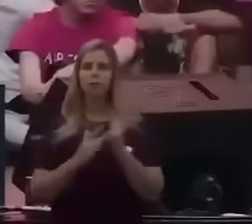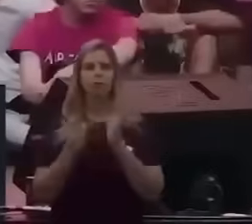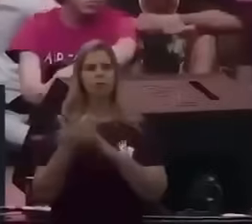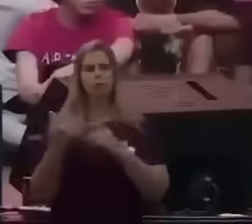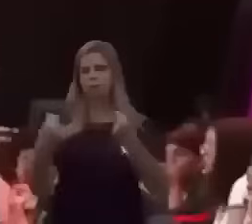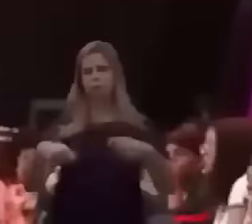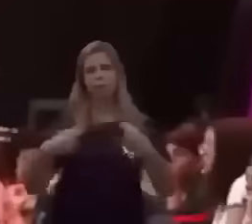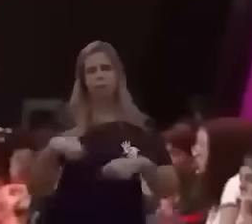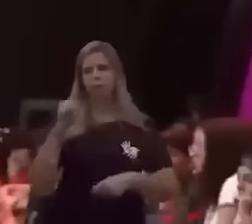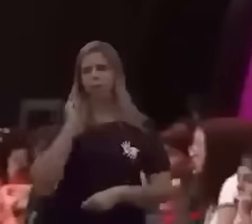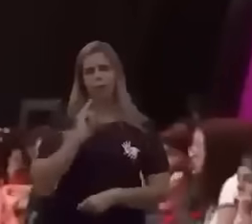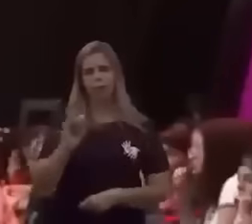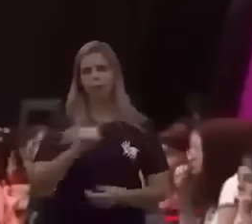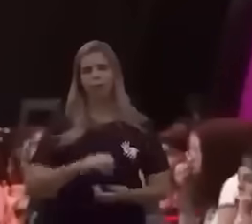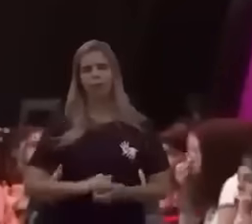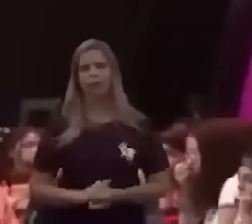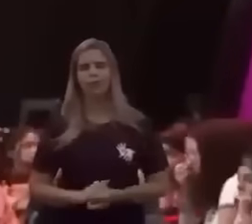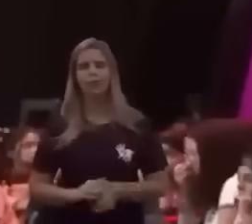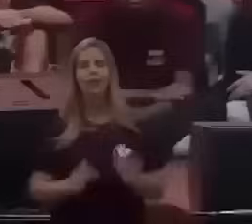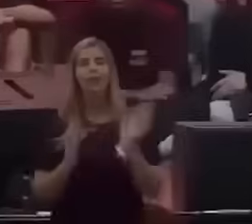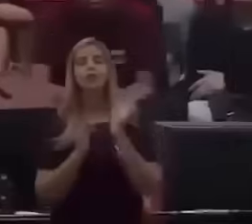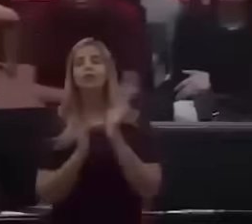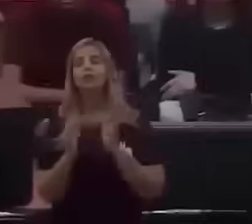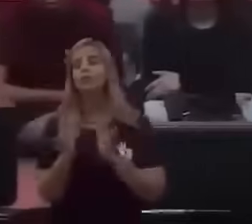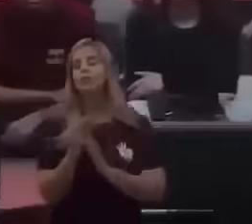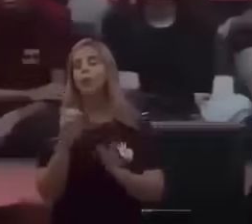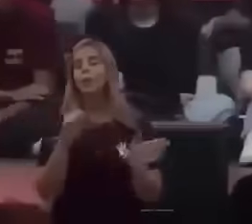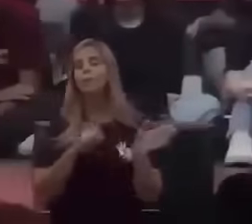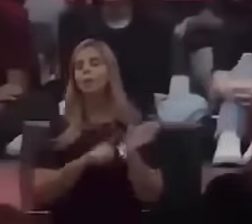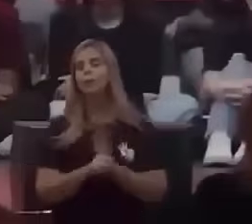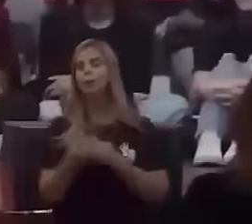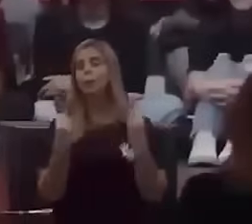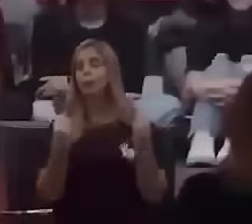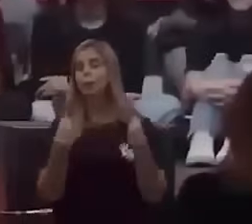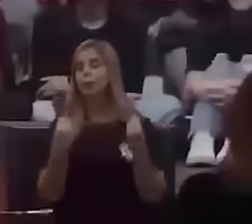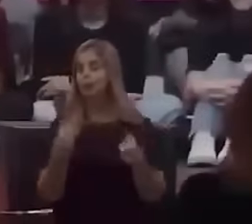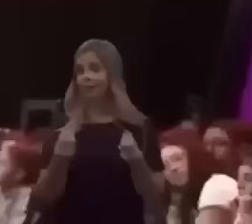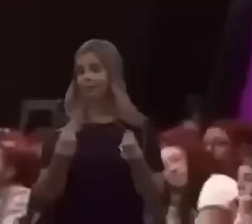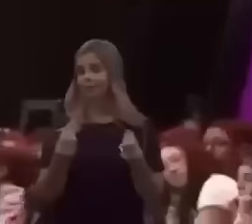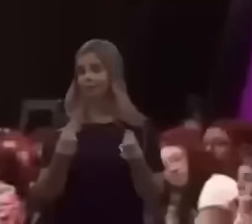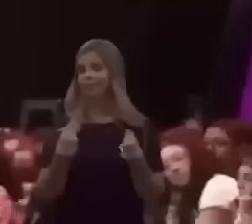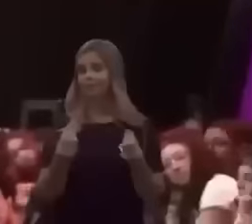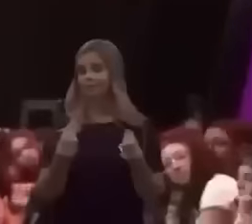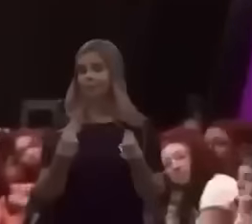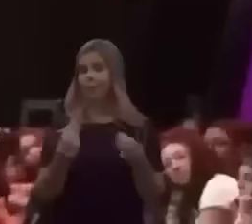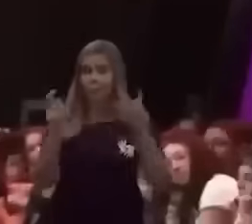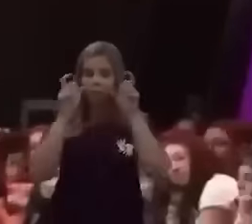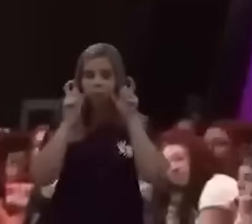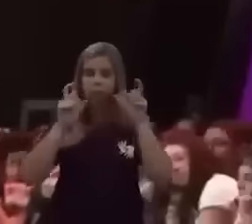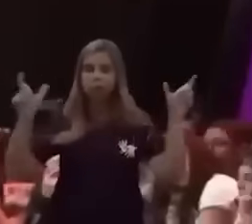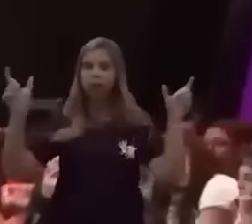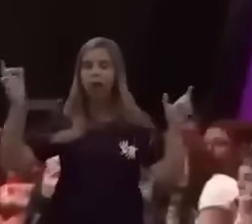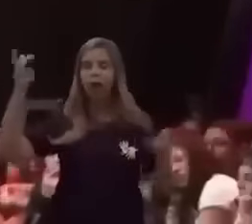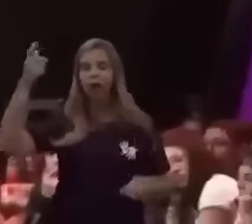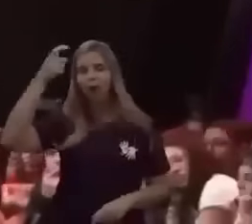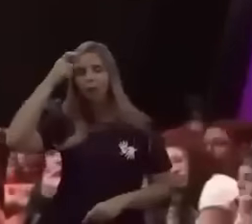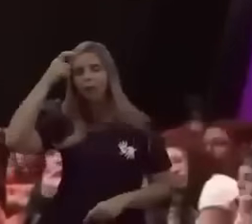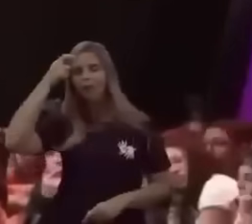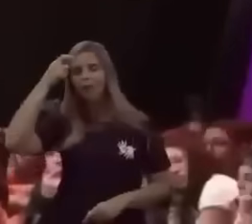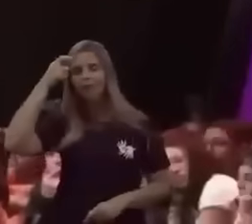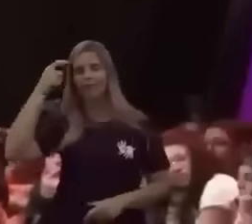dessa informação. Ele não está fazendo essa pergunta porque precisa ser informado, não. Ele está fazendo essa pergunta para acordar a consciência